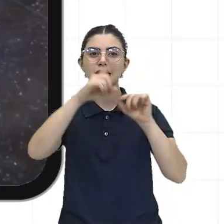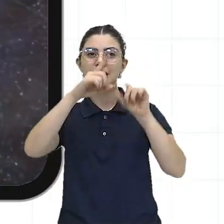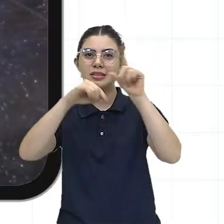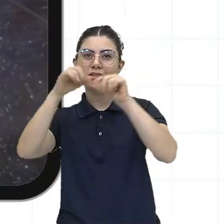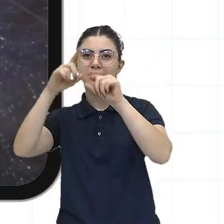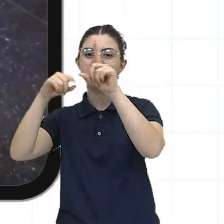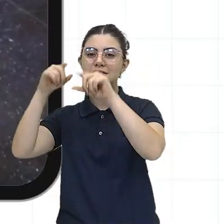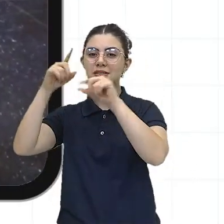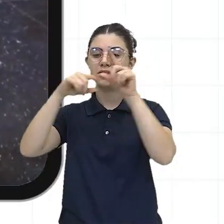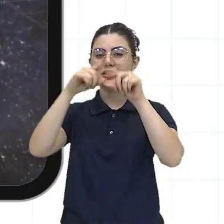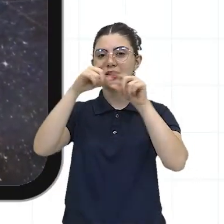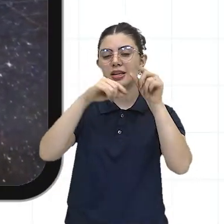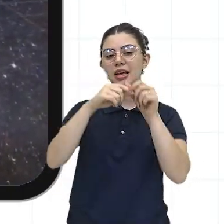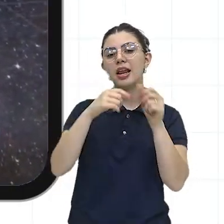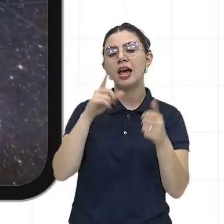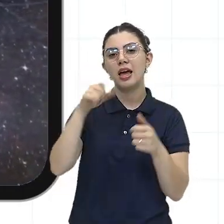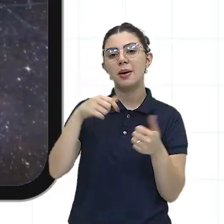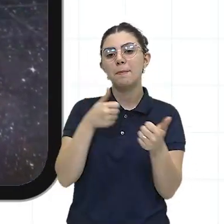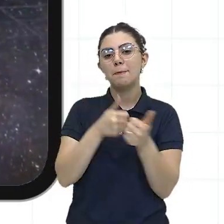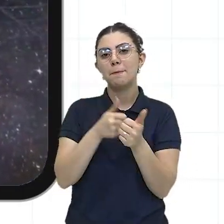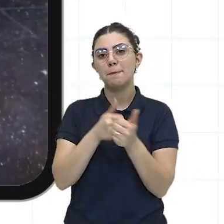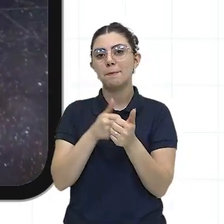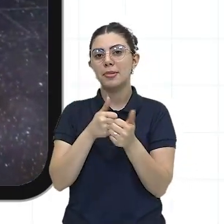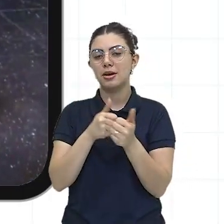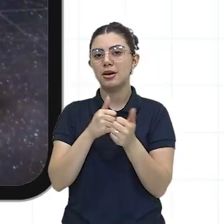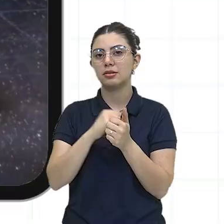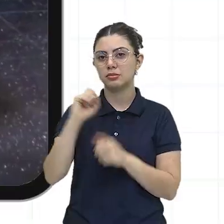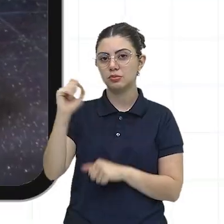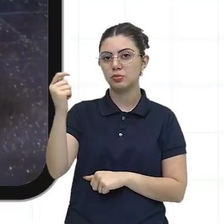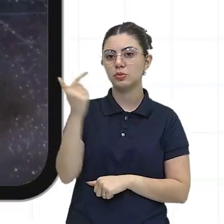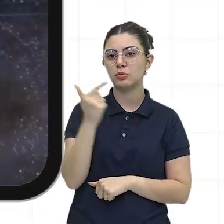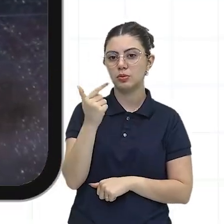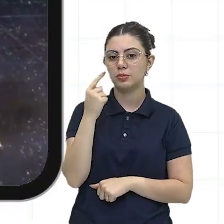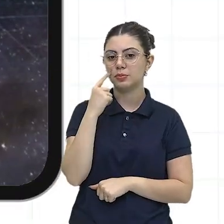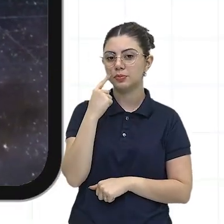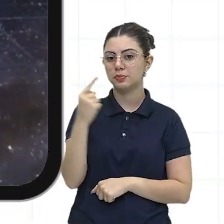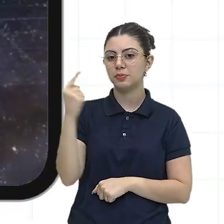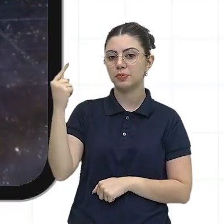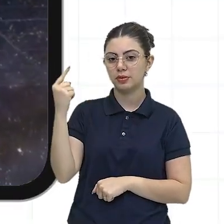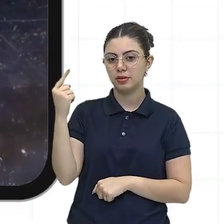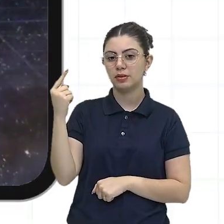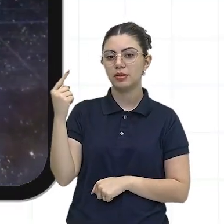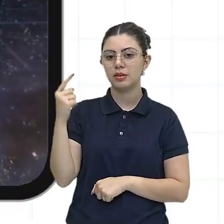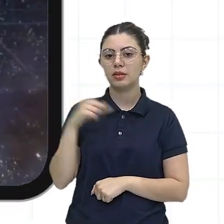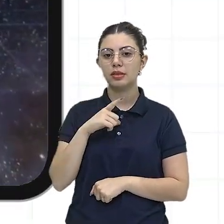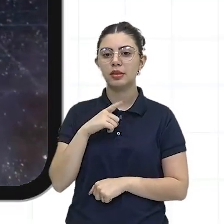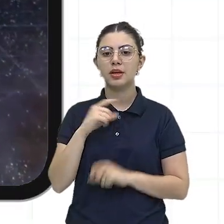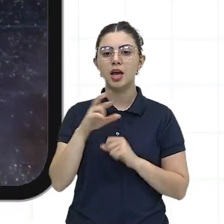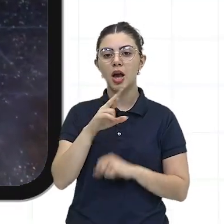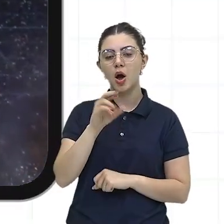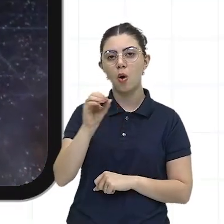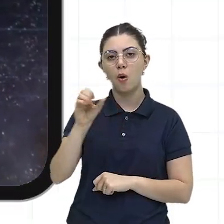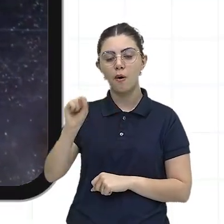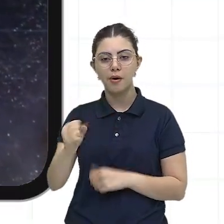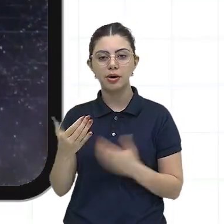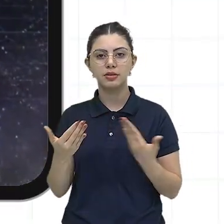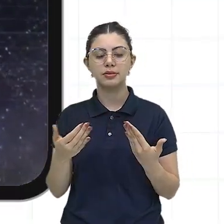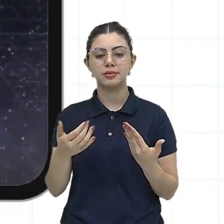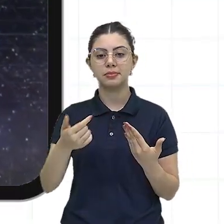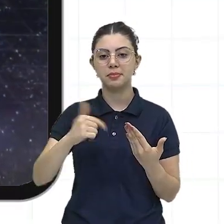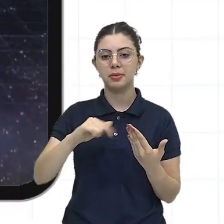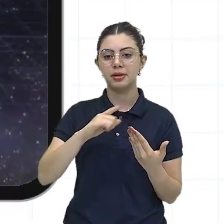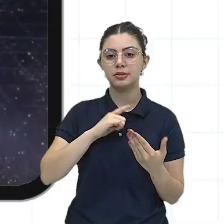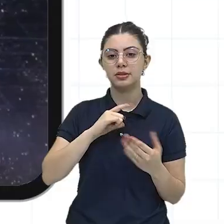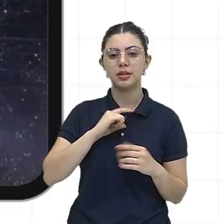que estão aí mais próximas ao Sol. Então, nós vamos ter a estrela Ross, nós vamos ter a estrela